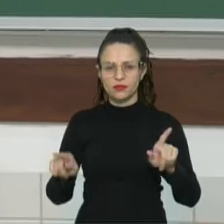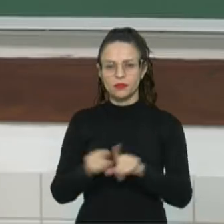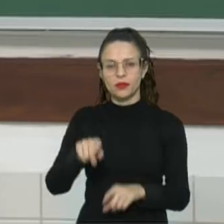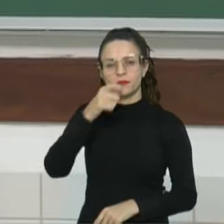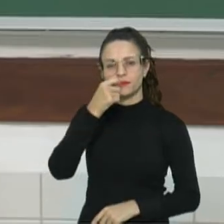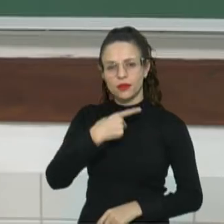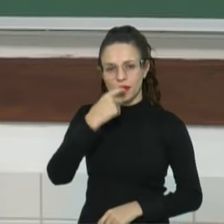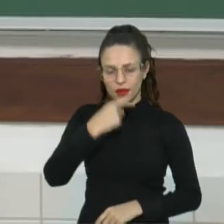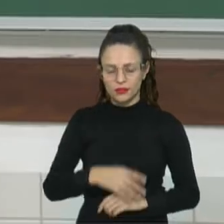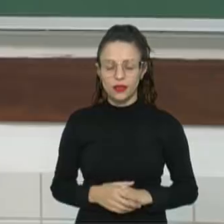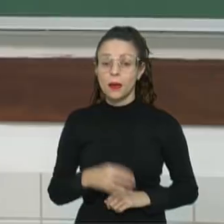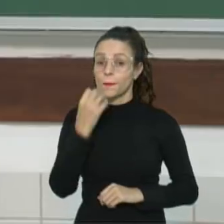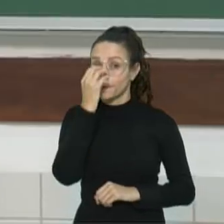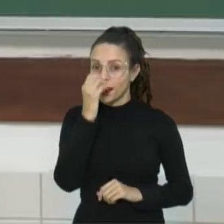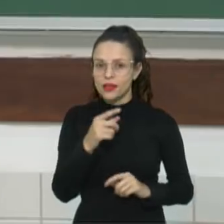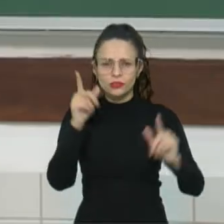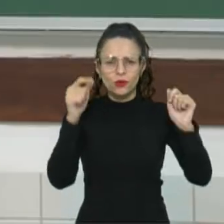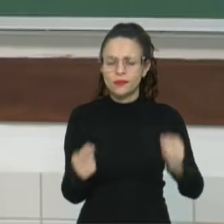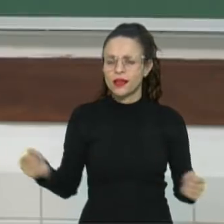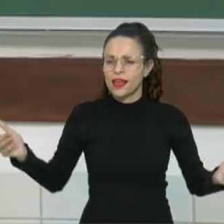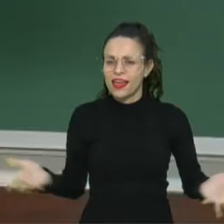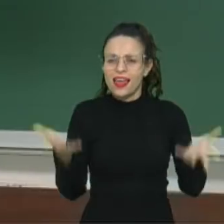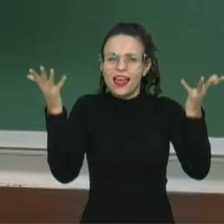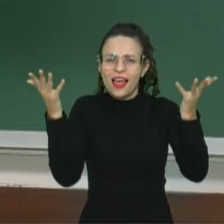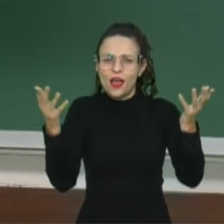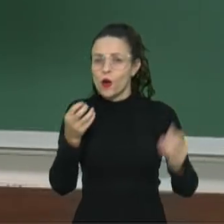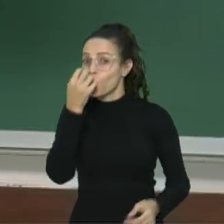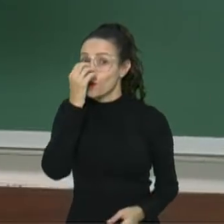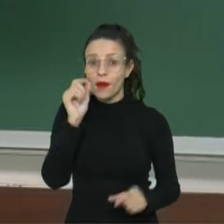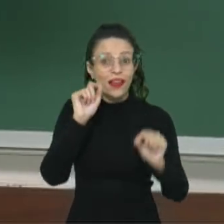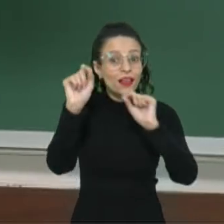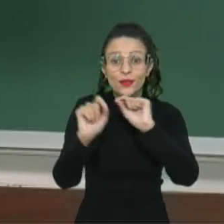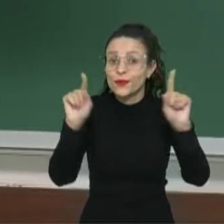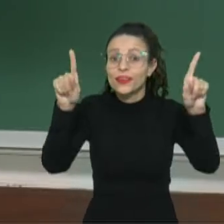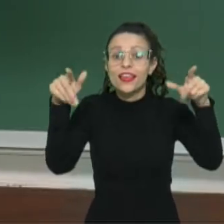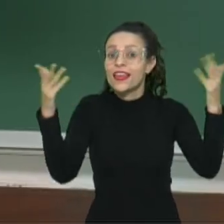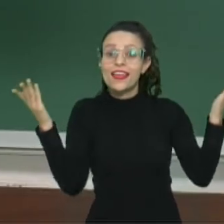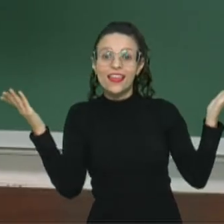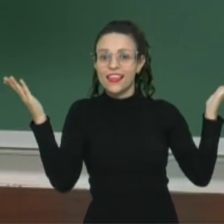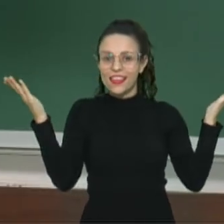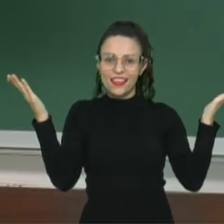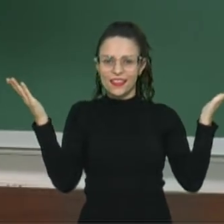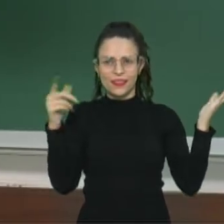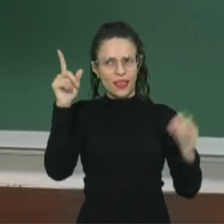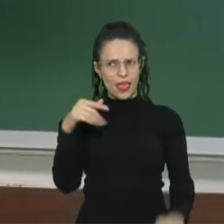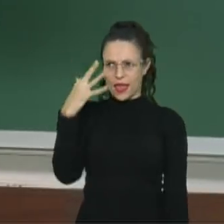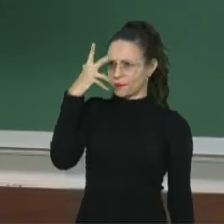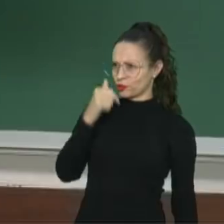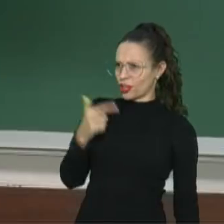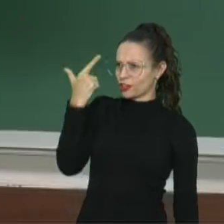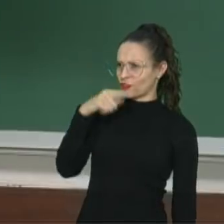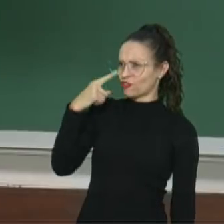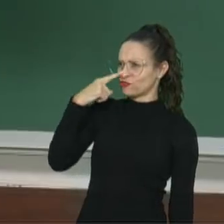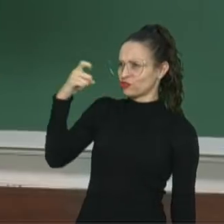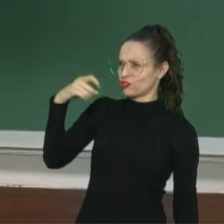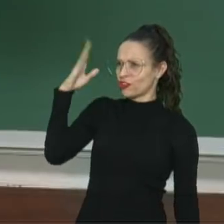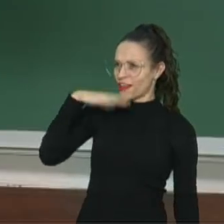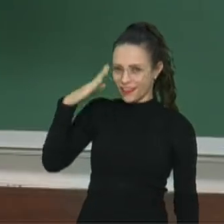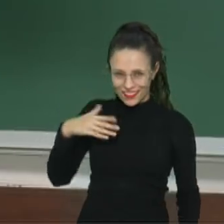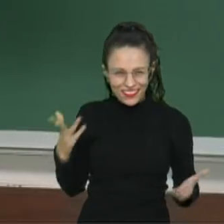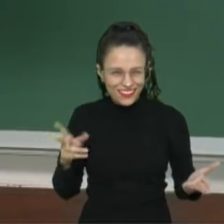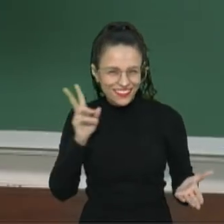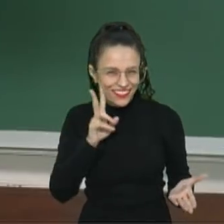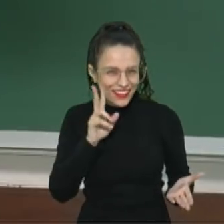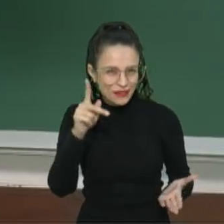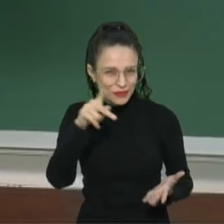palhaço ele tá ali para alegrar, trazer a brincadeira, né? O palhaço que é bonito e não tem chulé.